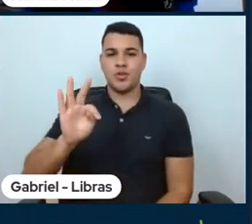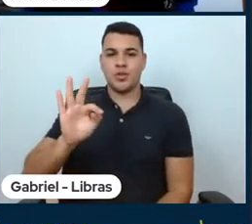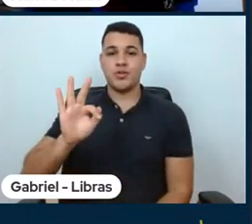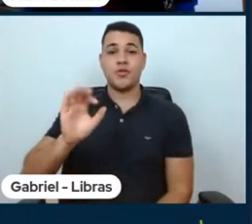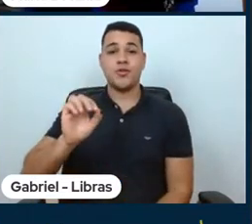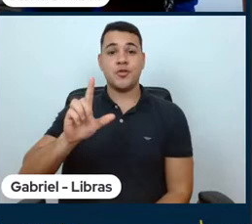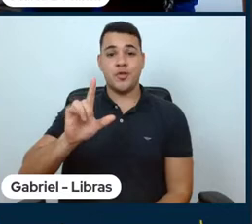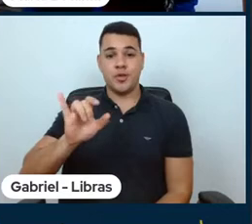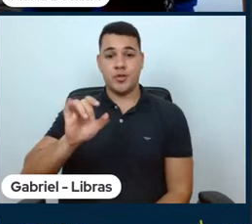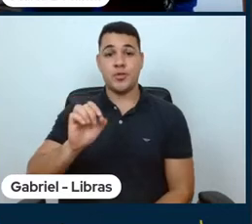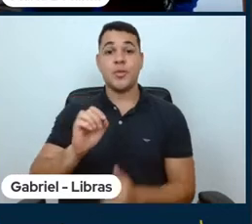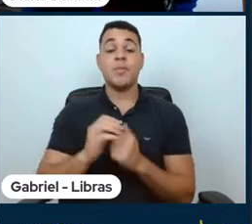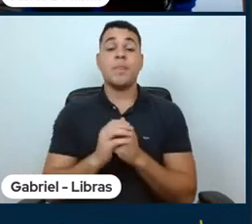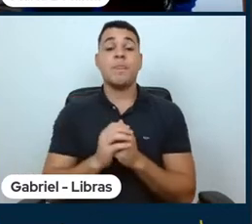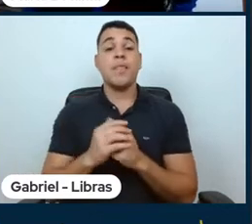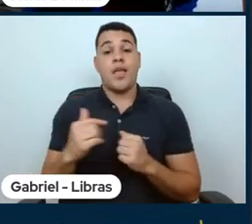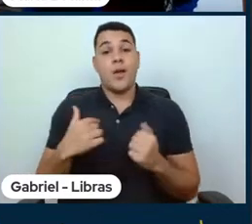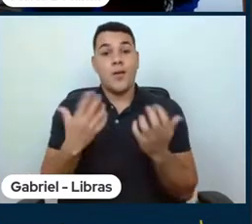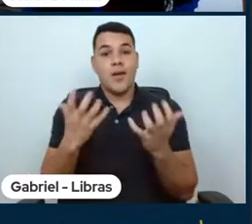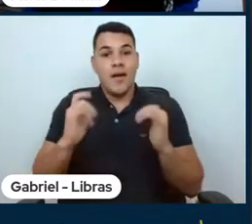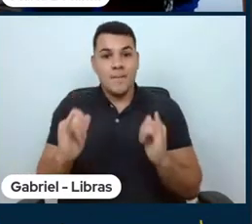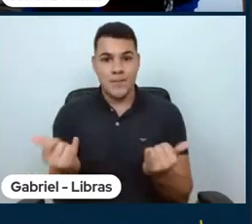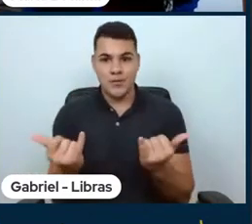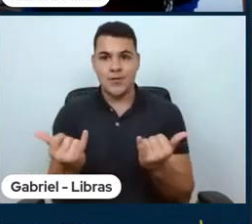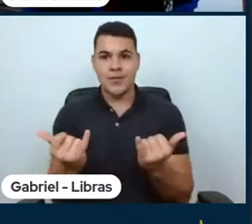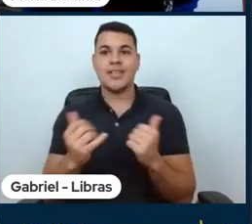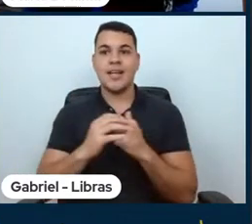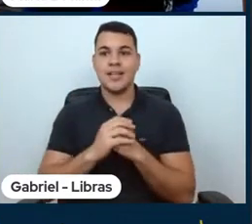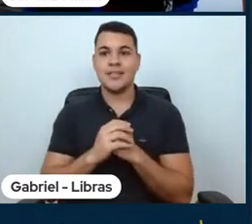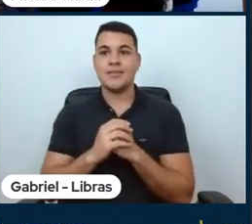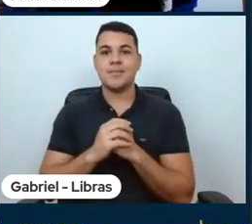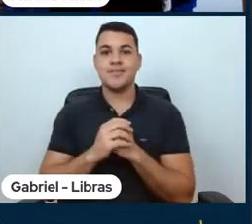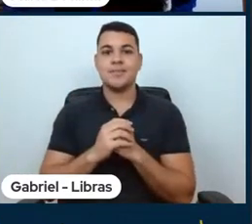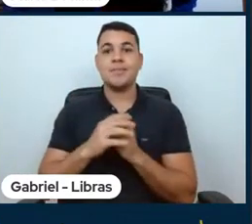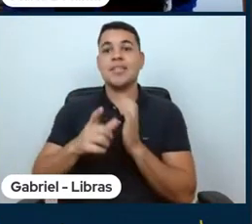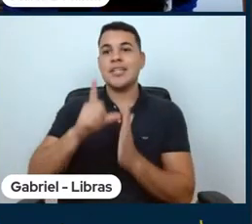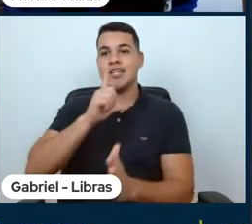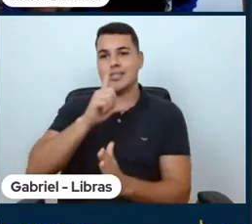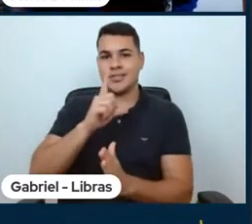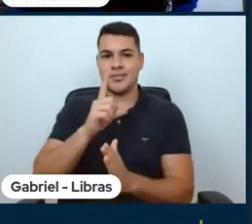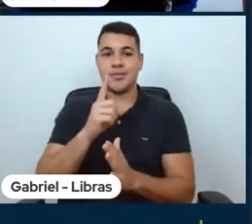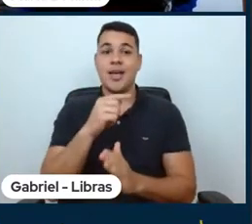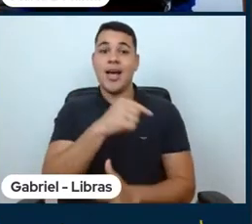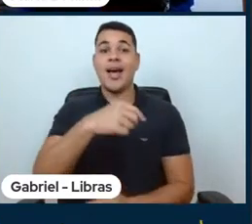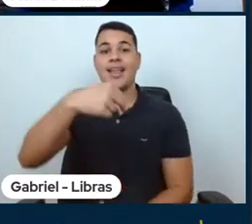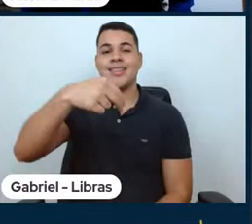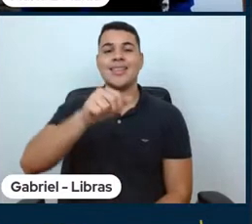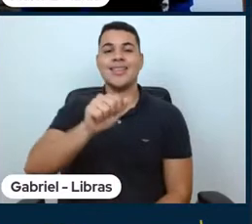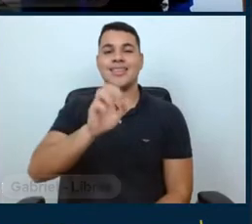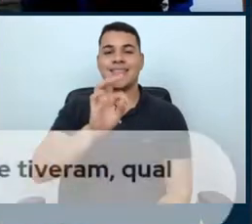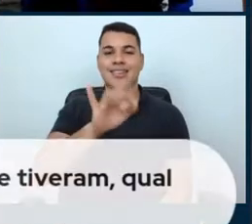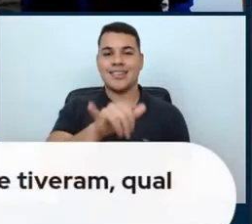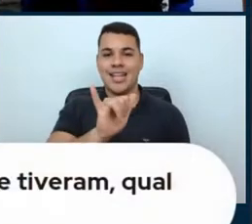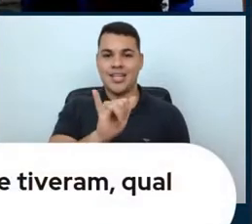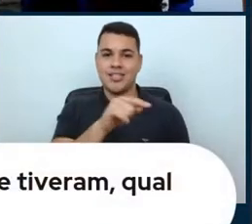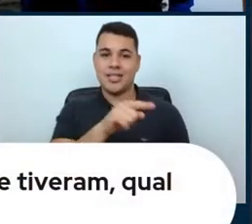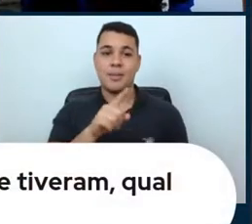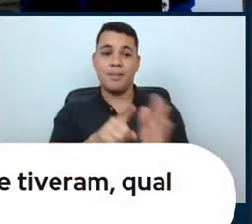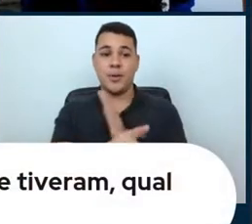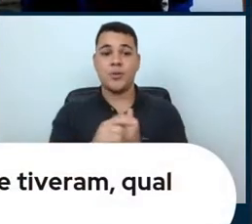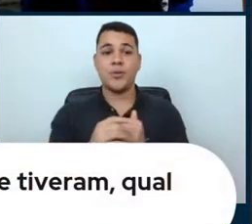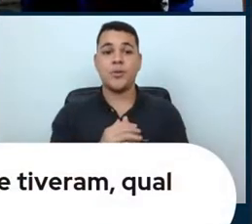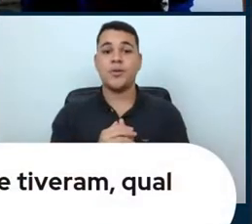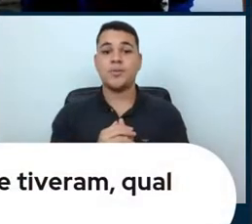queria aproveitar que a gente também está aqui antes de passar para vocês. A Nath fez uma pergunta